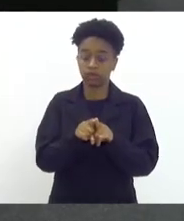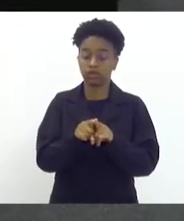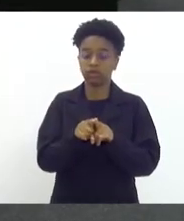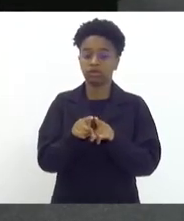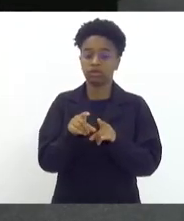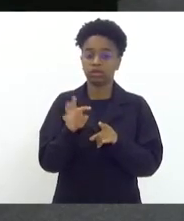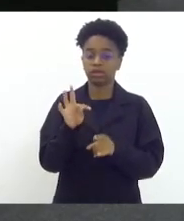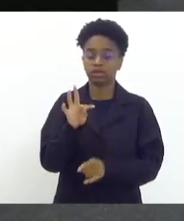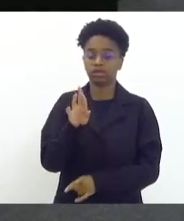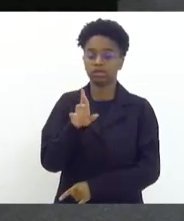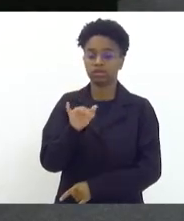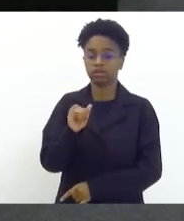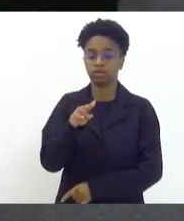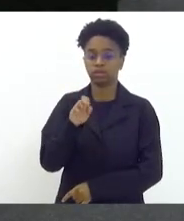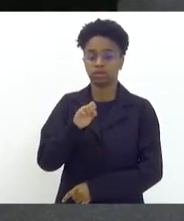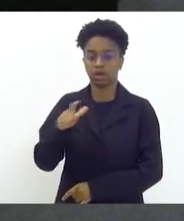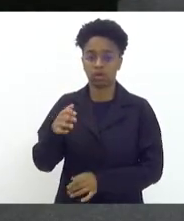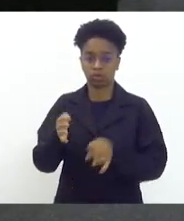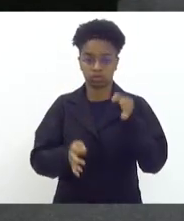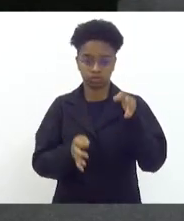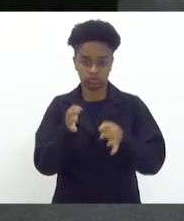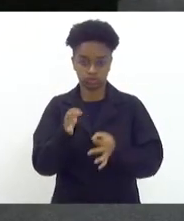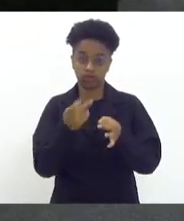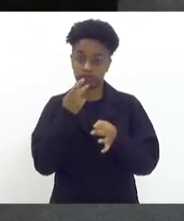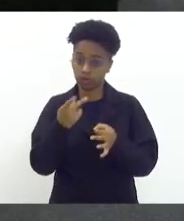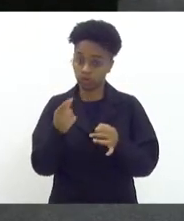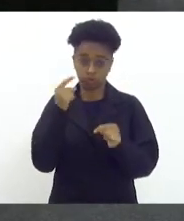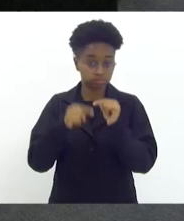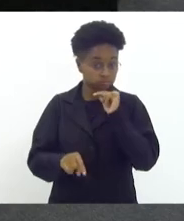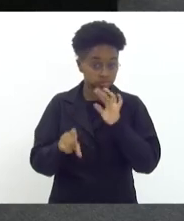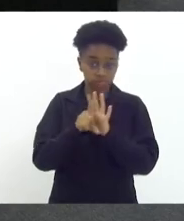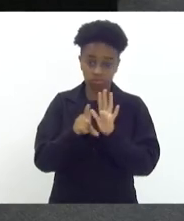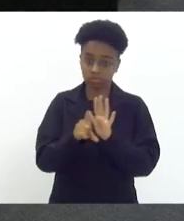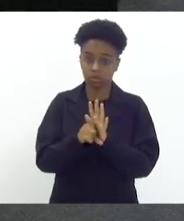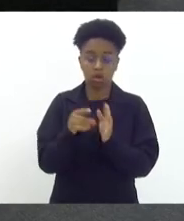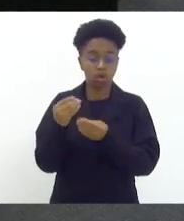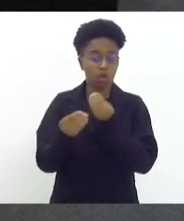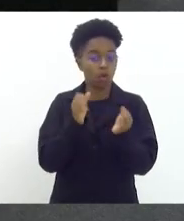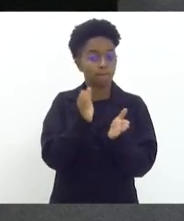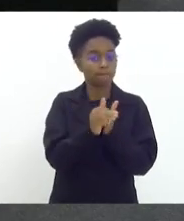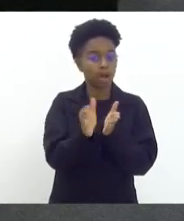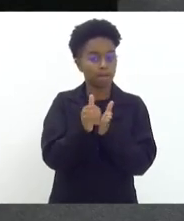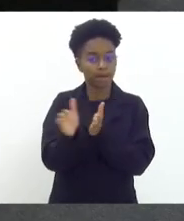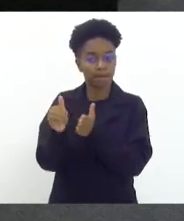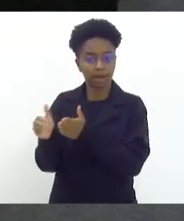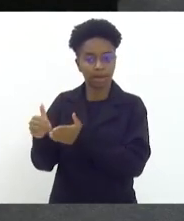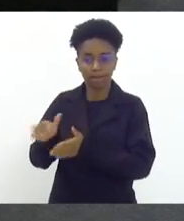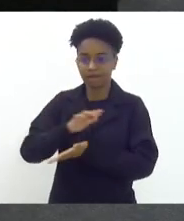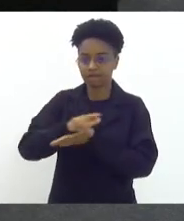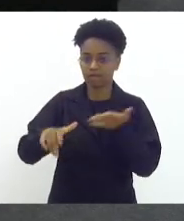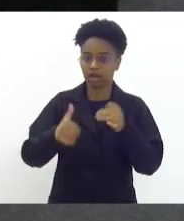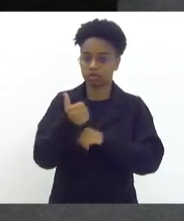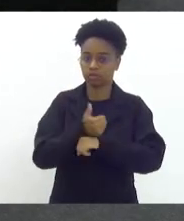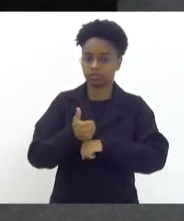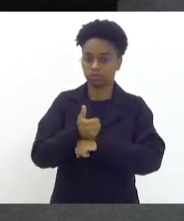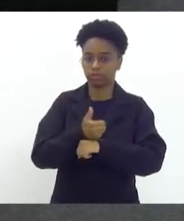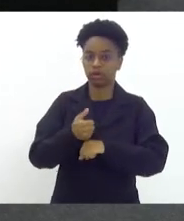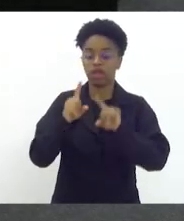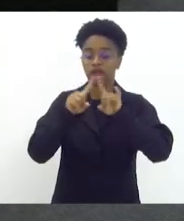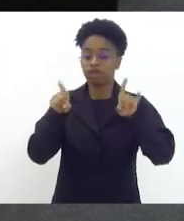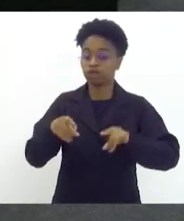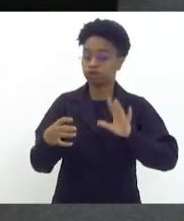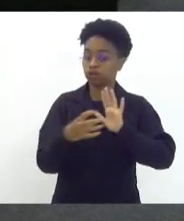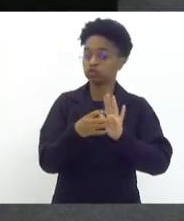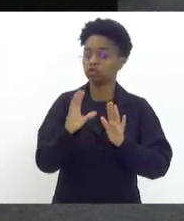já disse que foi ilegal o procedimento que exonerou esses profissionais servidores